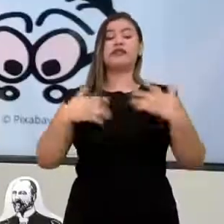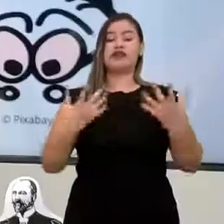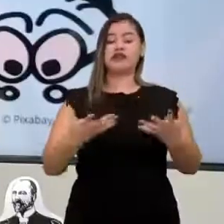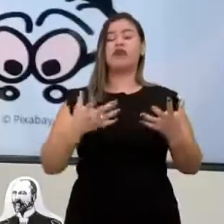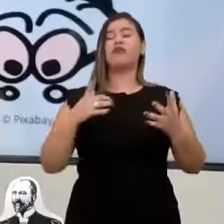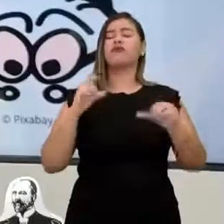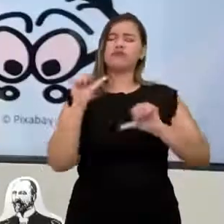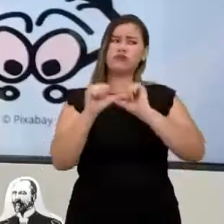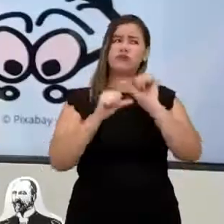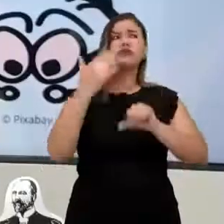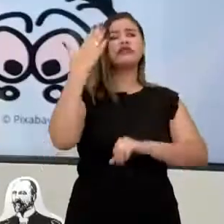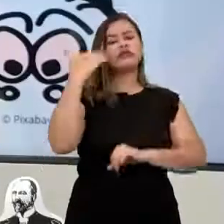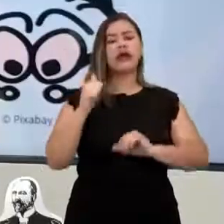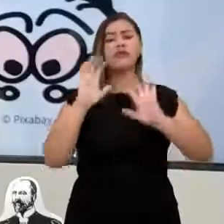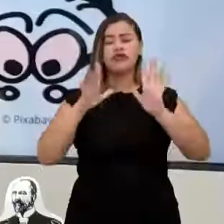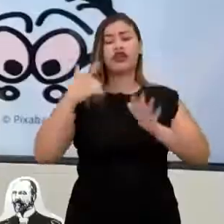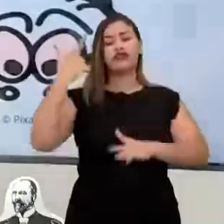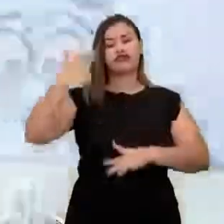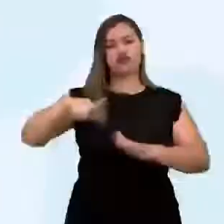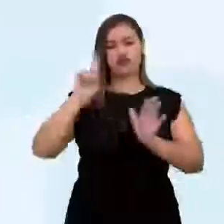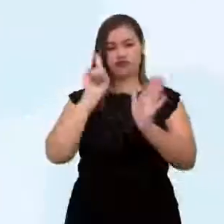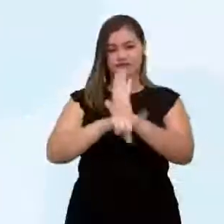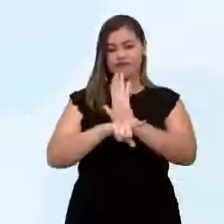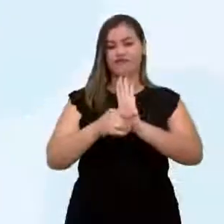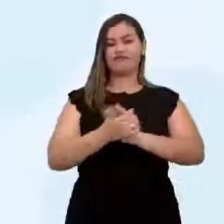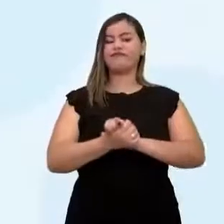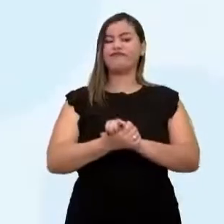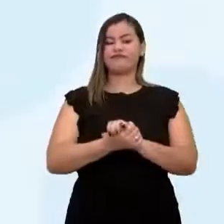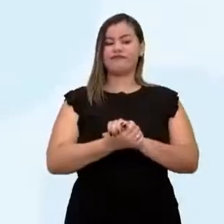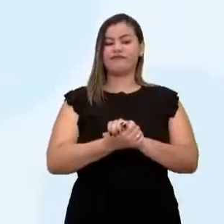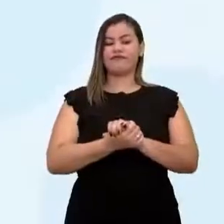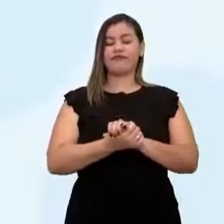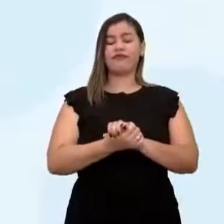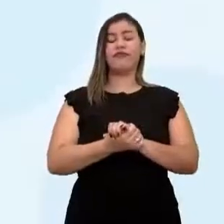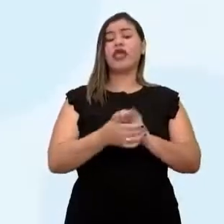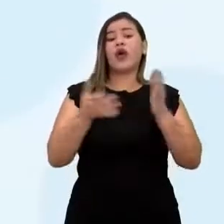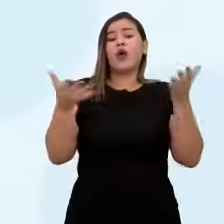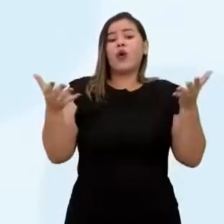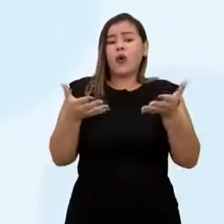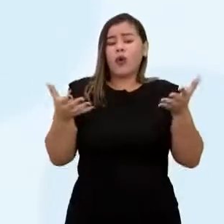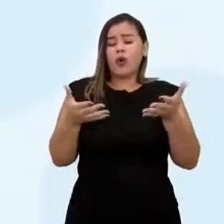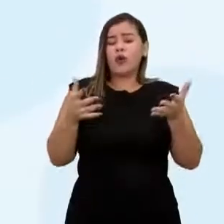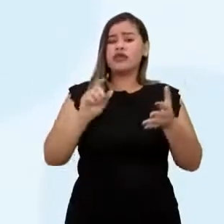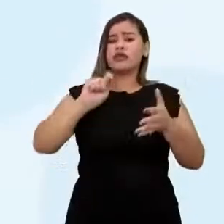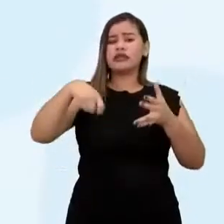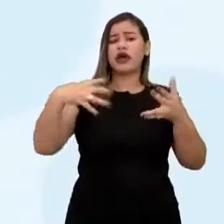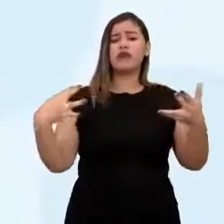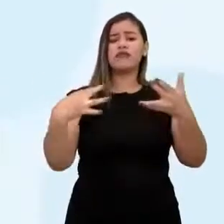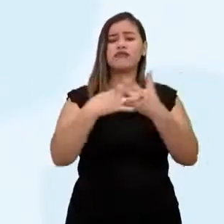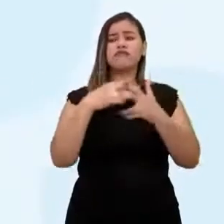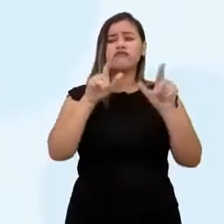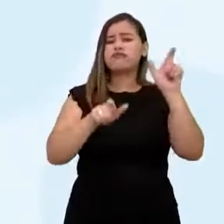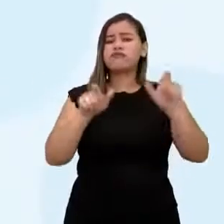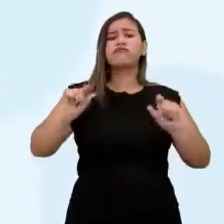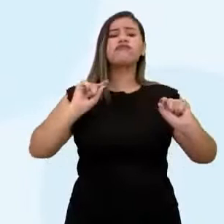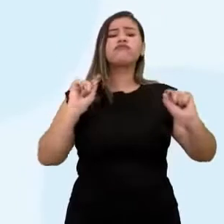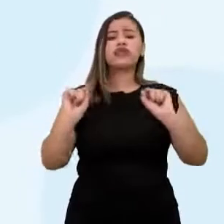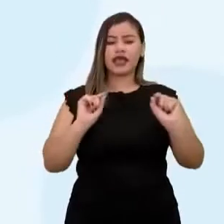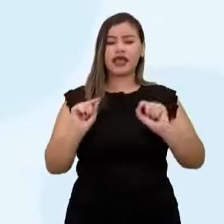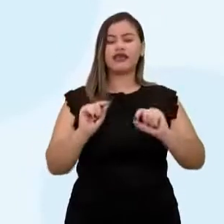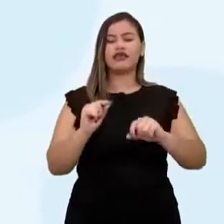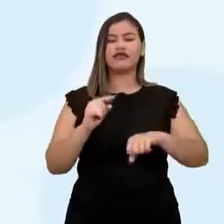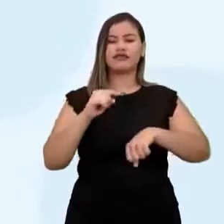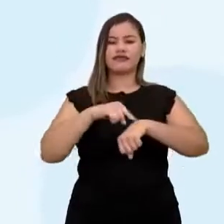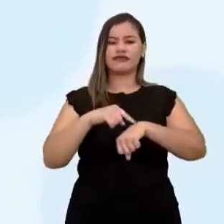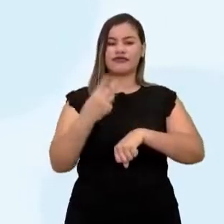uma alteração, eu tenho mais uma perguntinha para vocês. Olha lá, então, na atualidade, quem são considerados cidadãos? E aí eu vou deixar